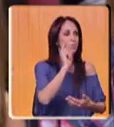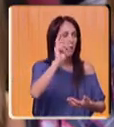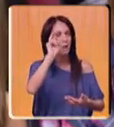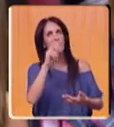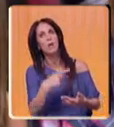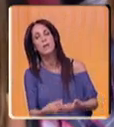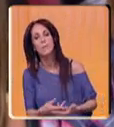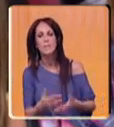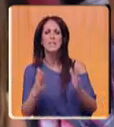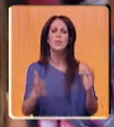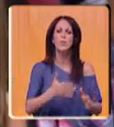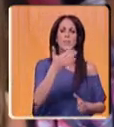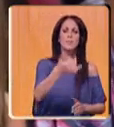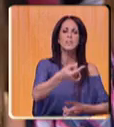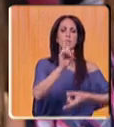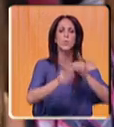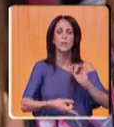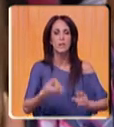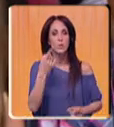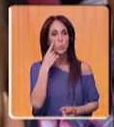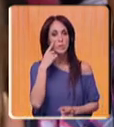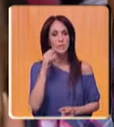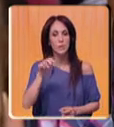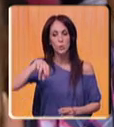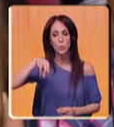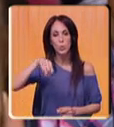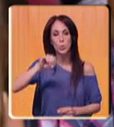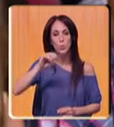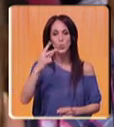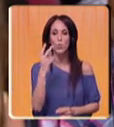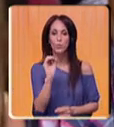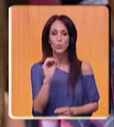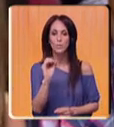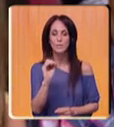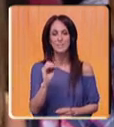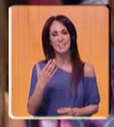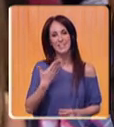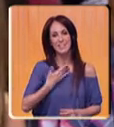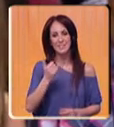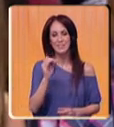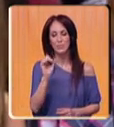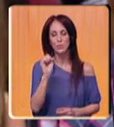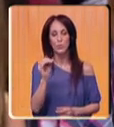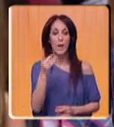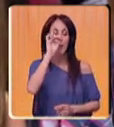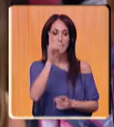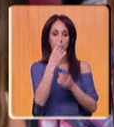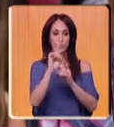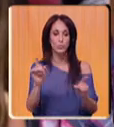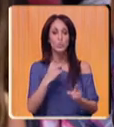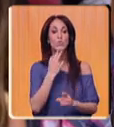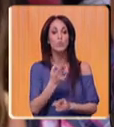desafio é este que se segue? Porque vamos conhecer o novo. Vamos conhecer o Diogo Novo, que é o meu professor atual de